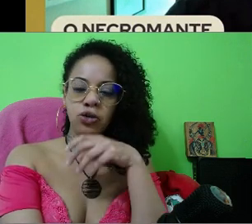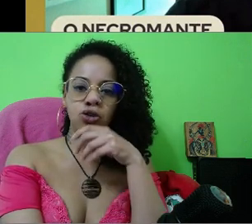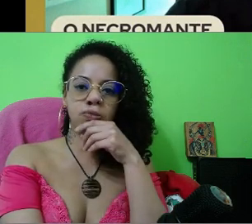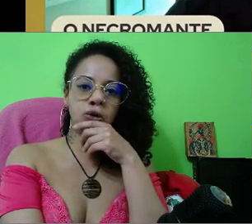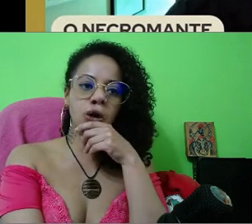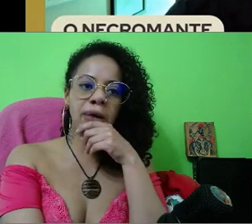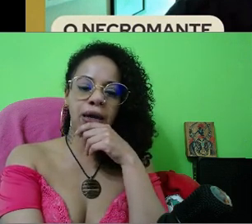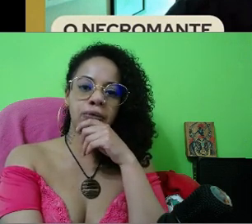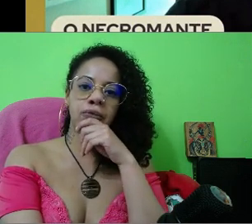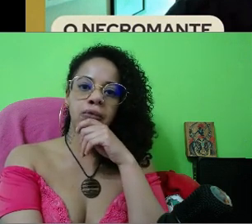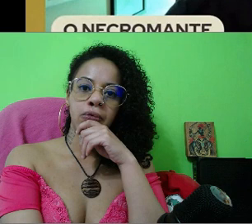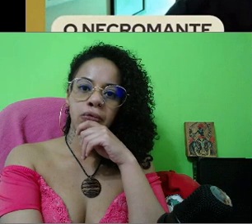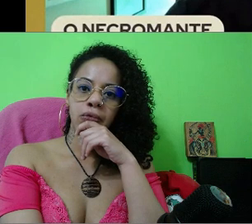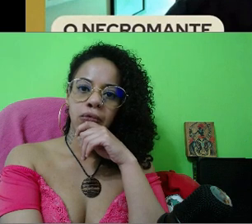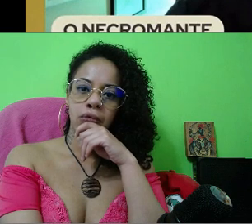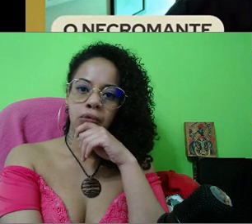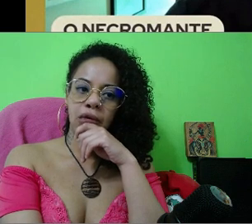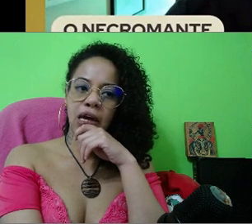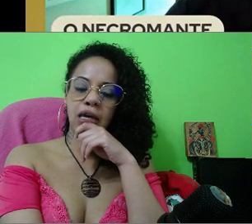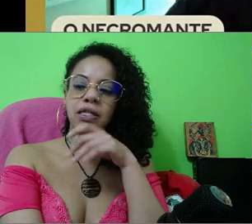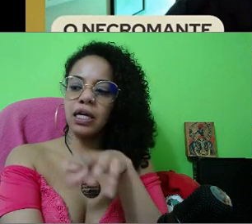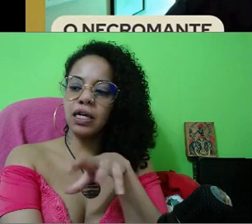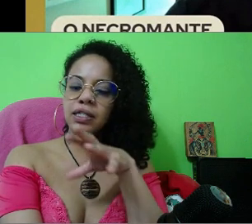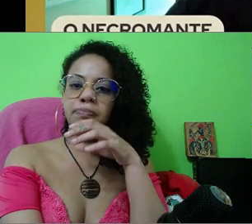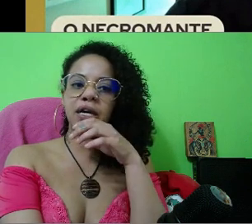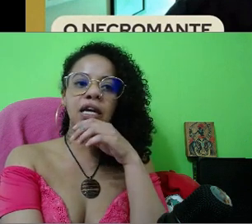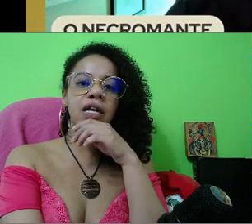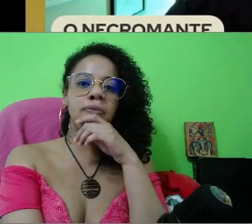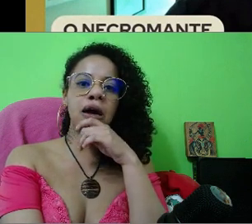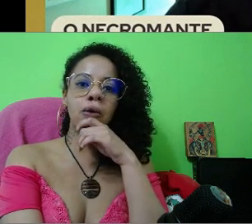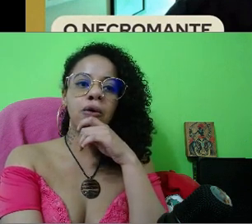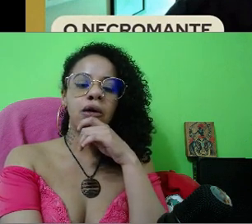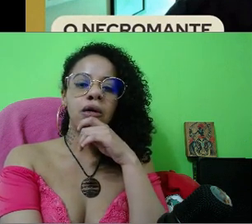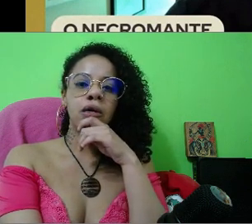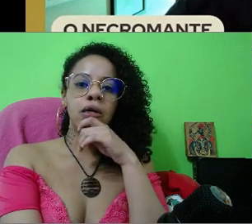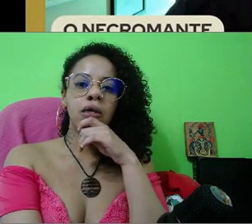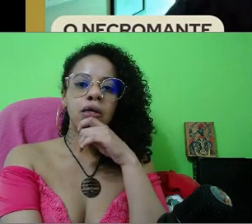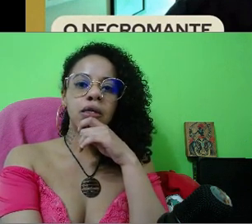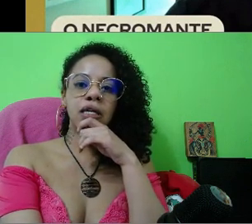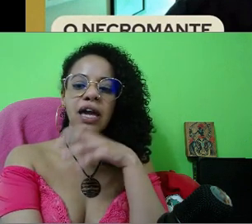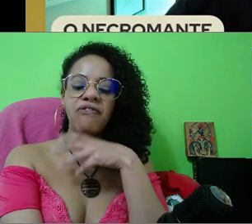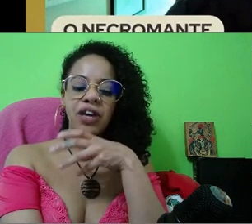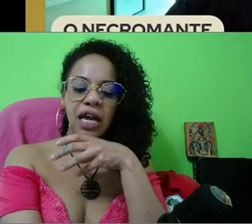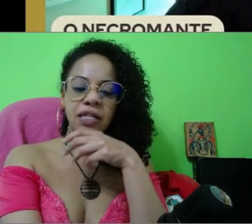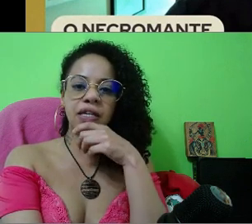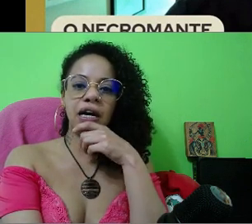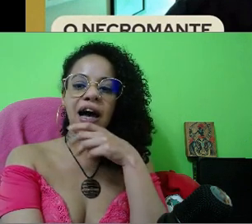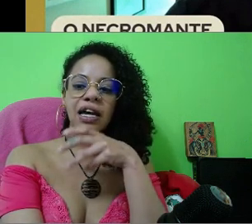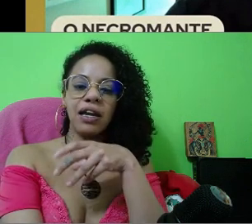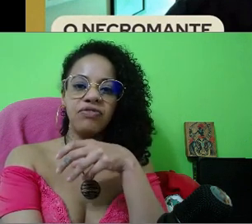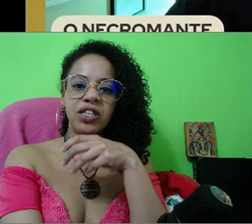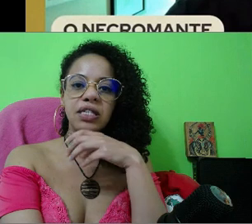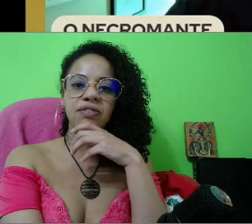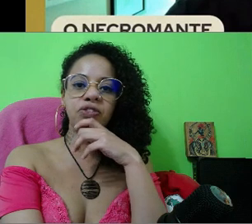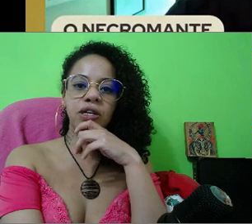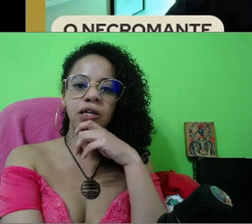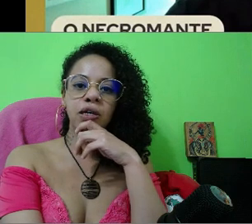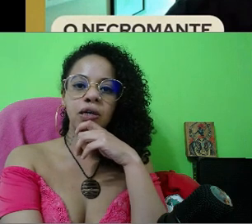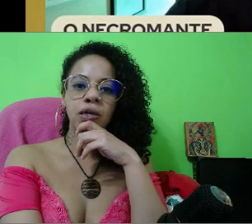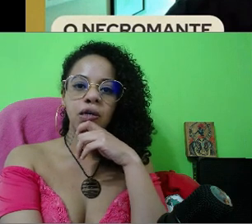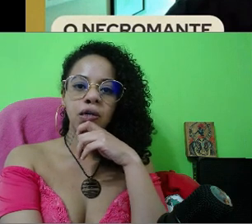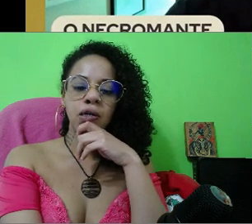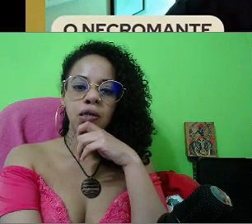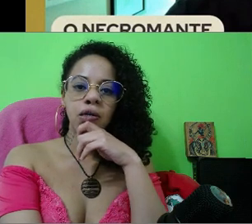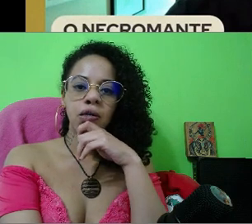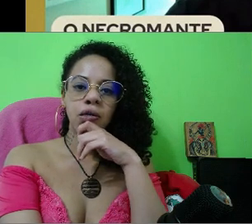cerimônia para todo mundo comer né dança para aquele animal em referência aquela vida que se